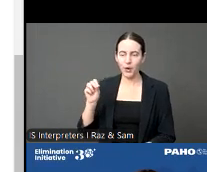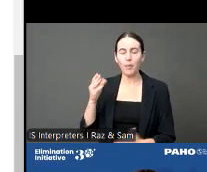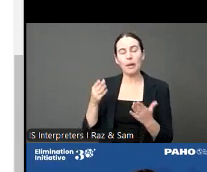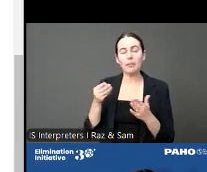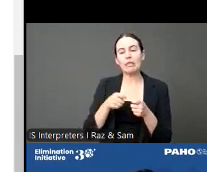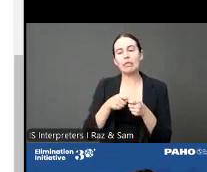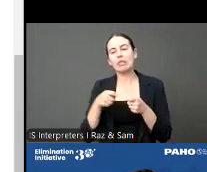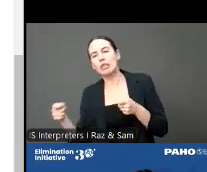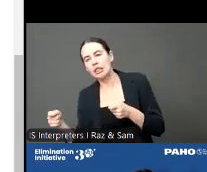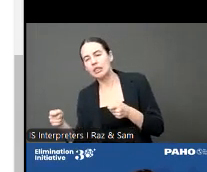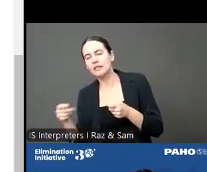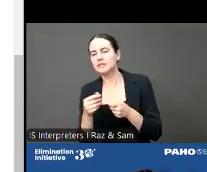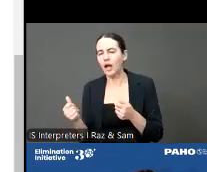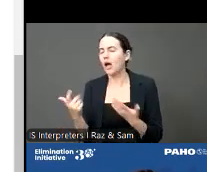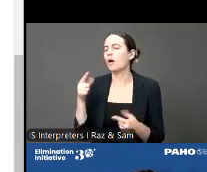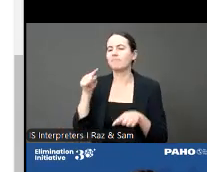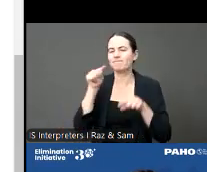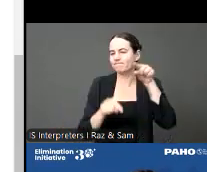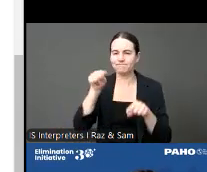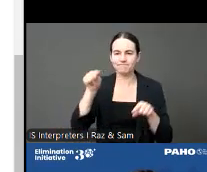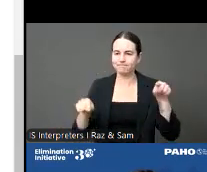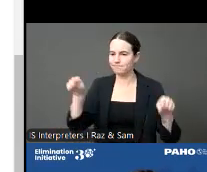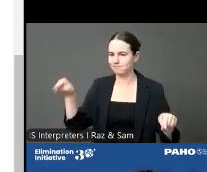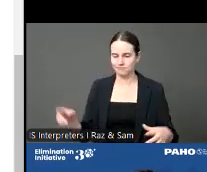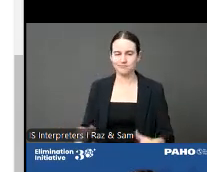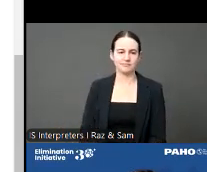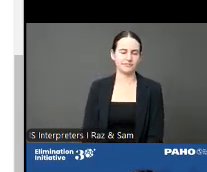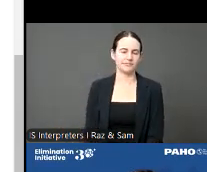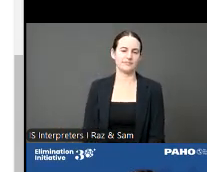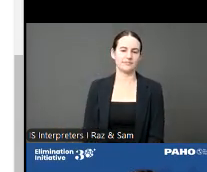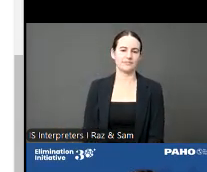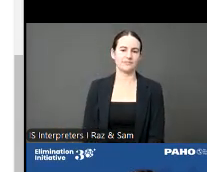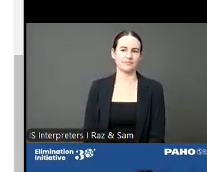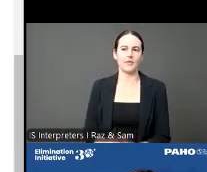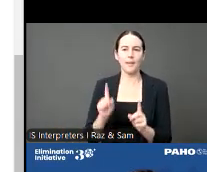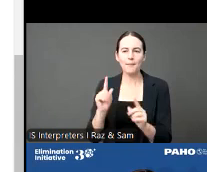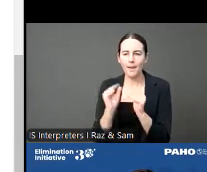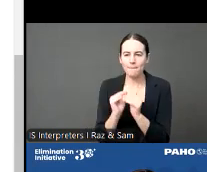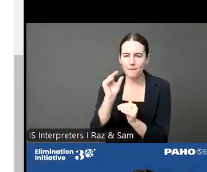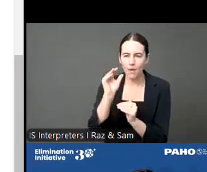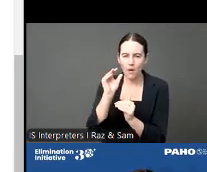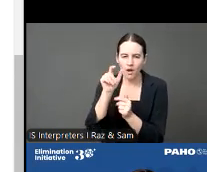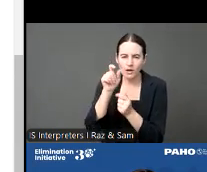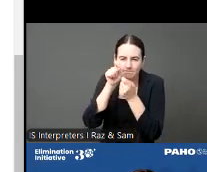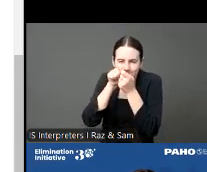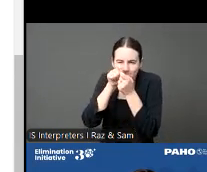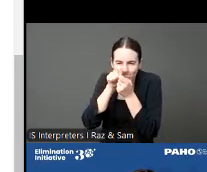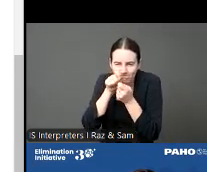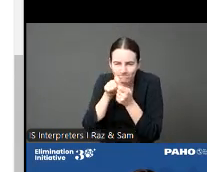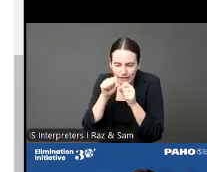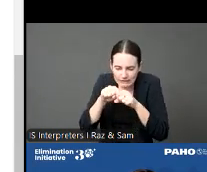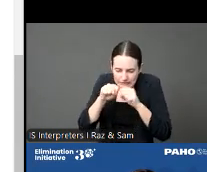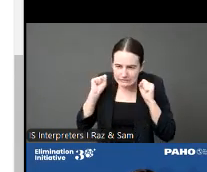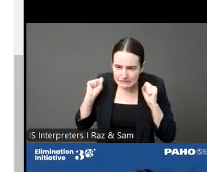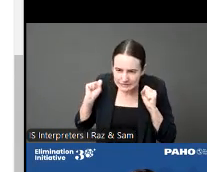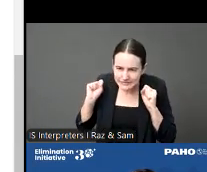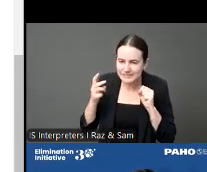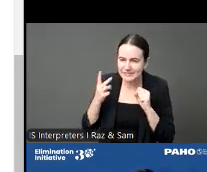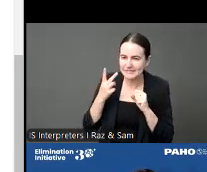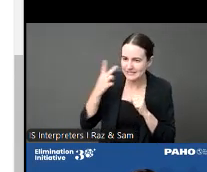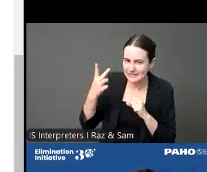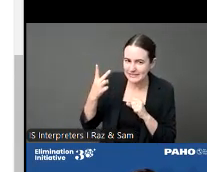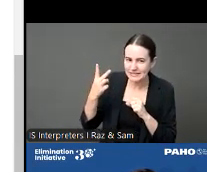vamos manter essa informação atualizada. Vamos ter mais granularidade nos dados. Vou mostrar aqui